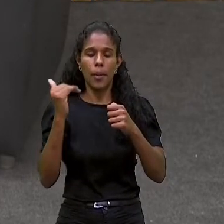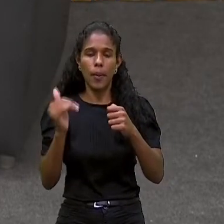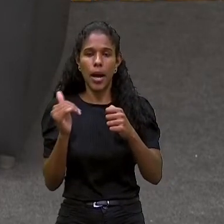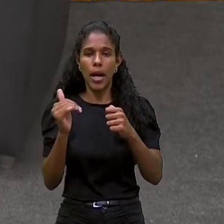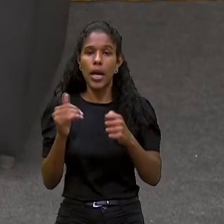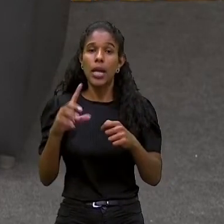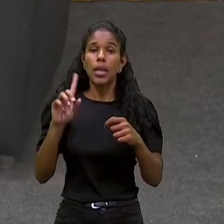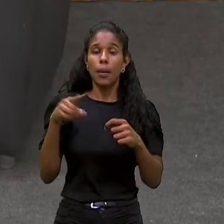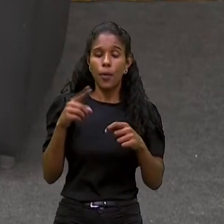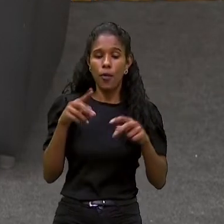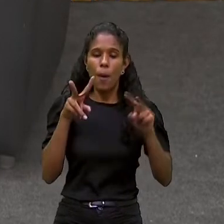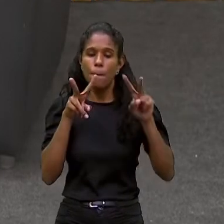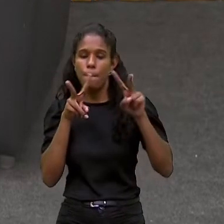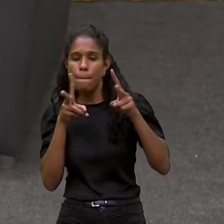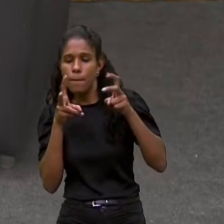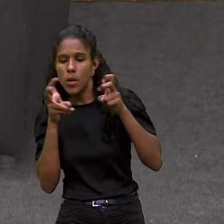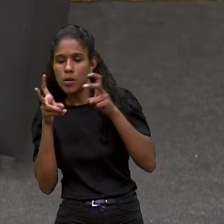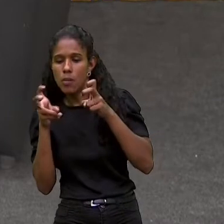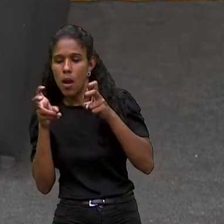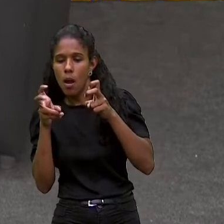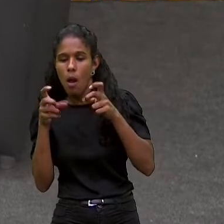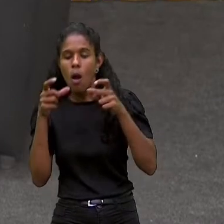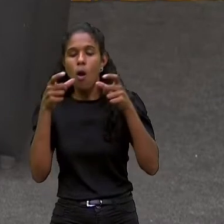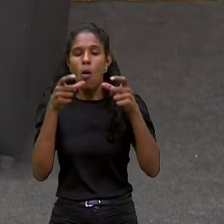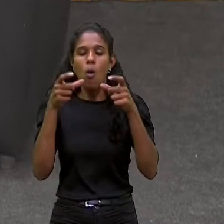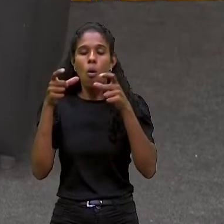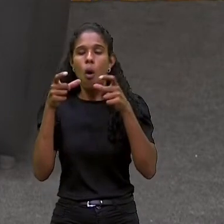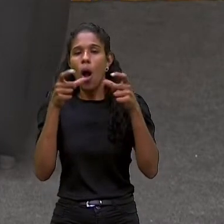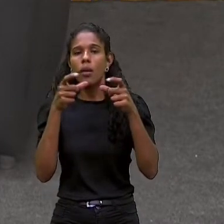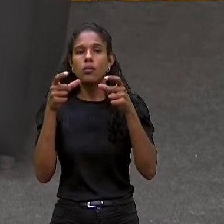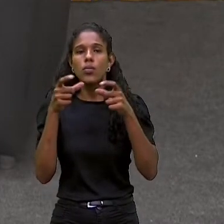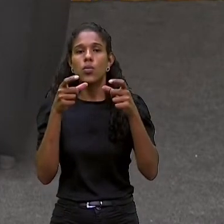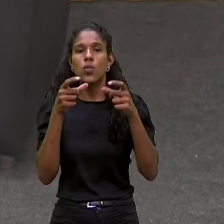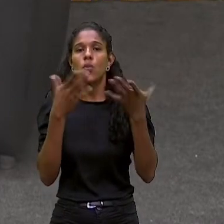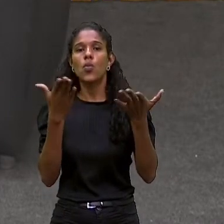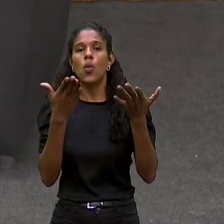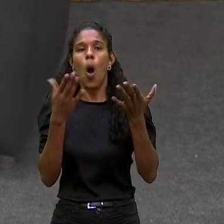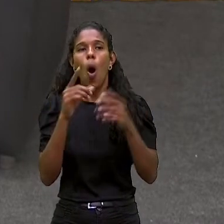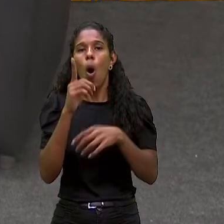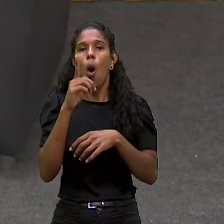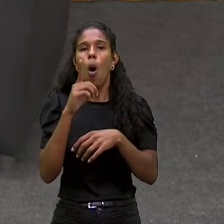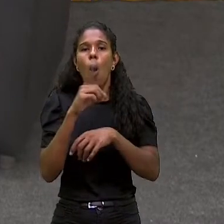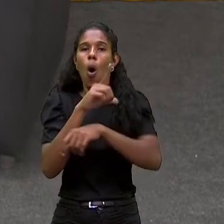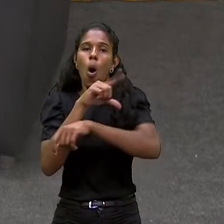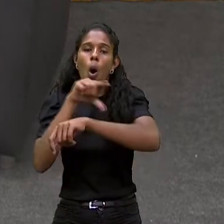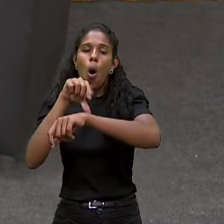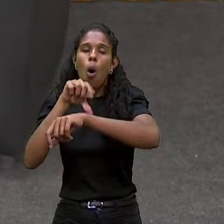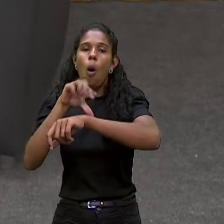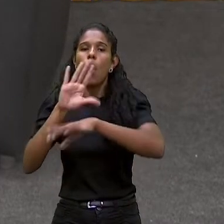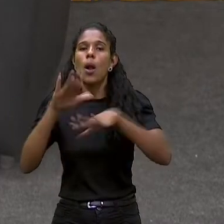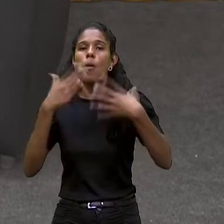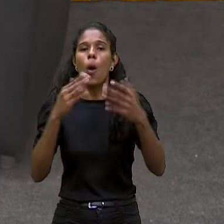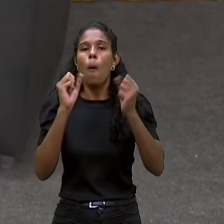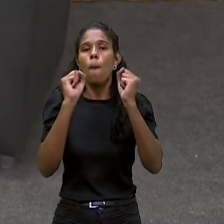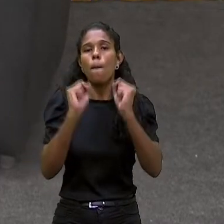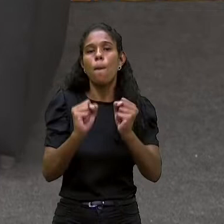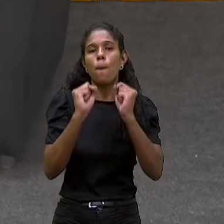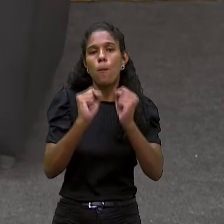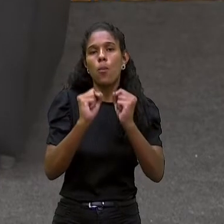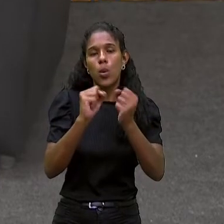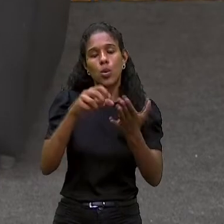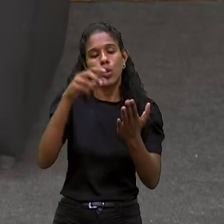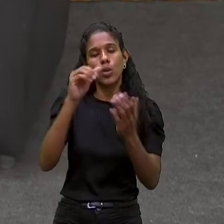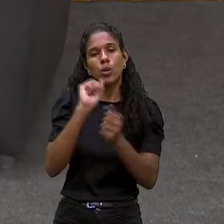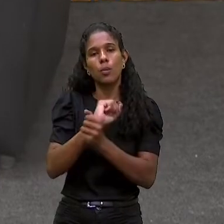exemplo? E que tipo de lazer eu tenho? É bom tempo para lazer? É. Será que vale a pena trocar o Reels pela leitura? Trocar o tempo